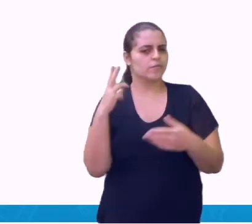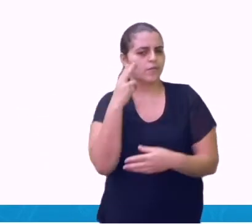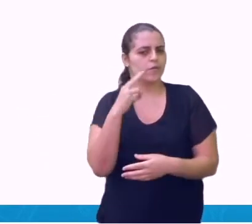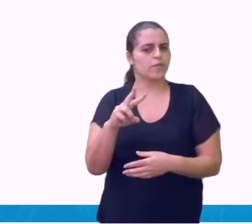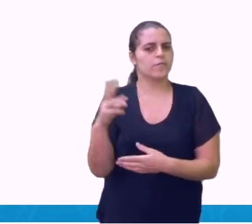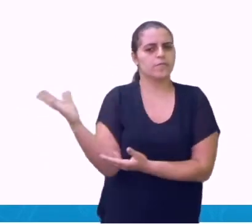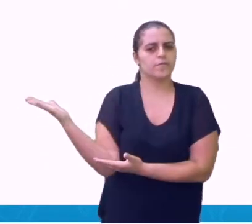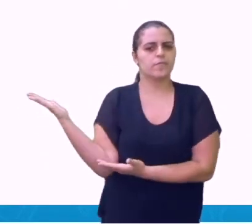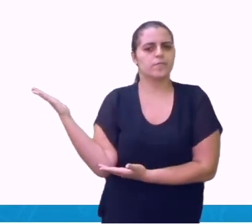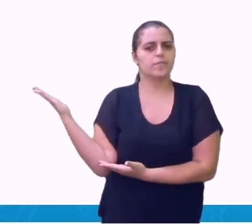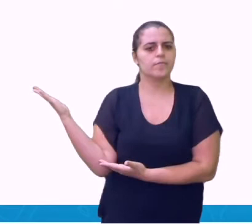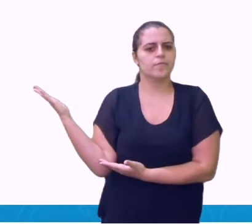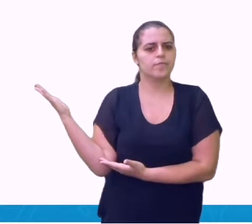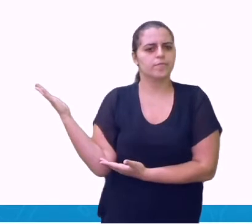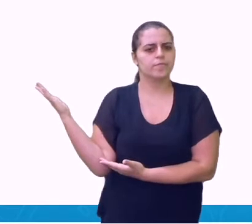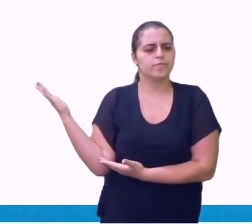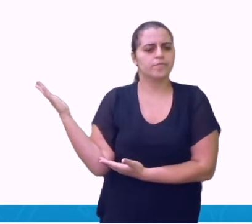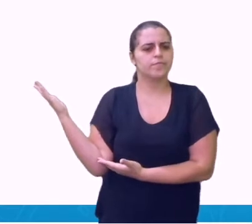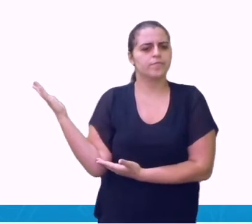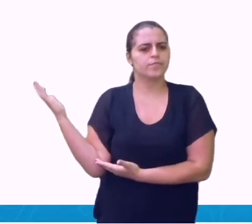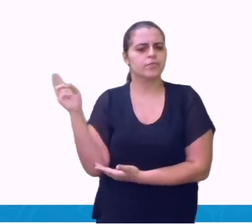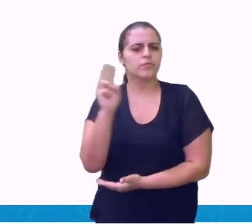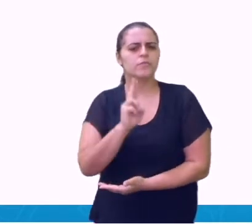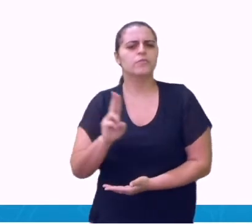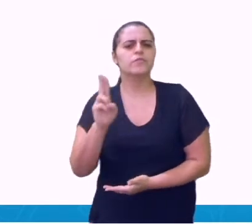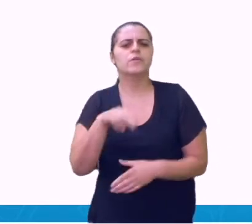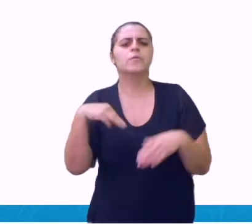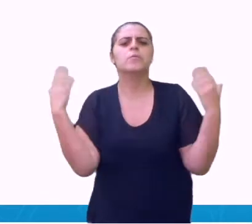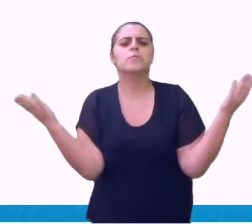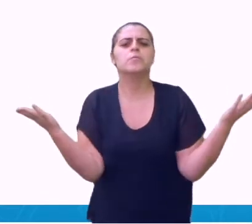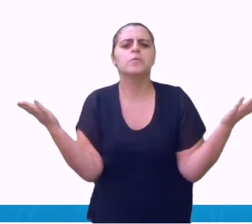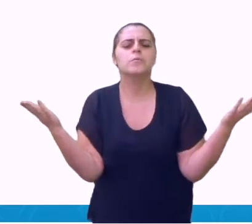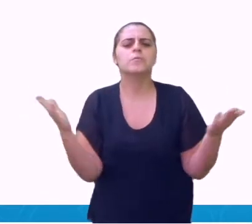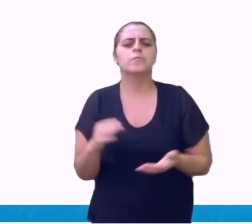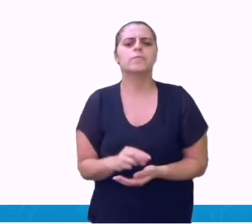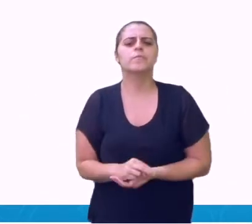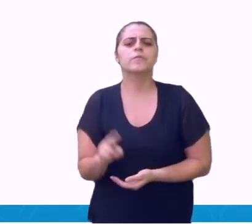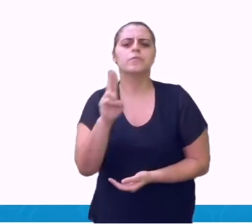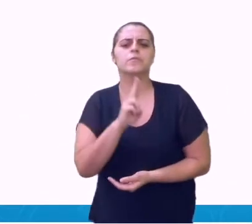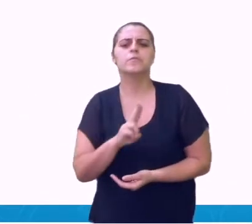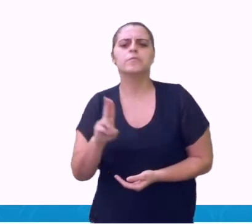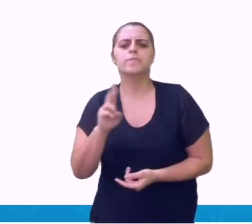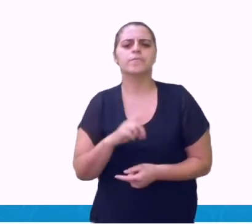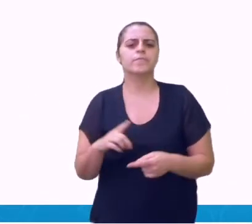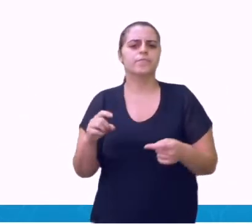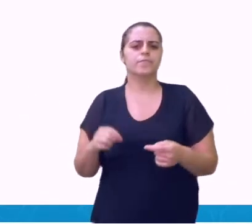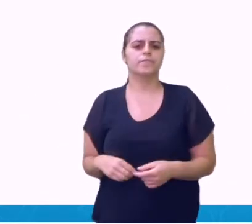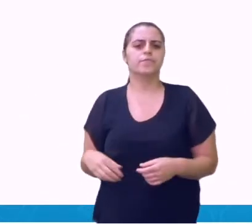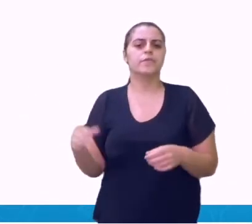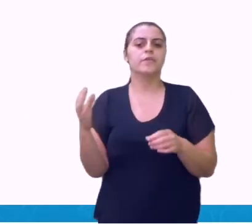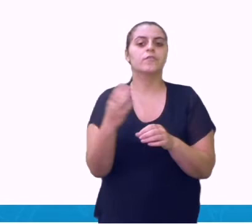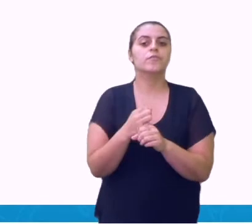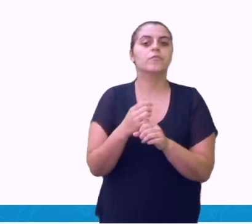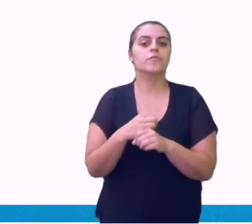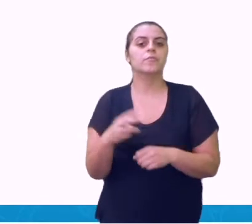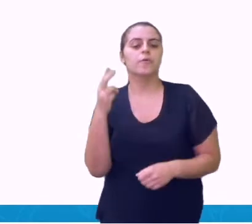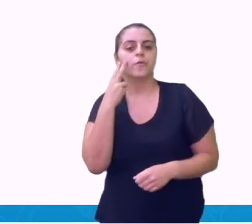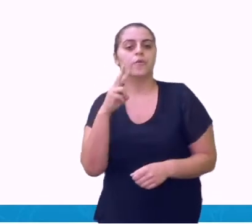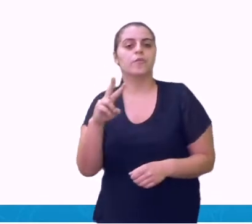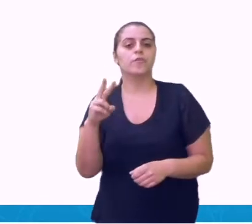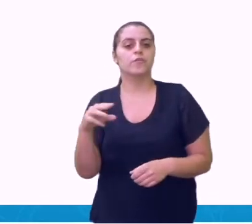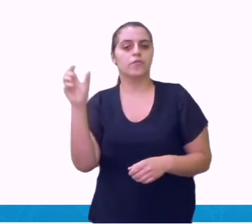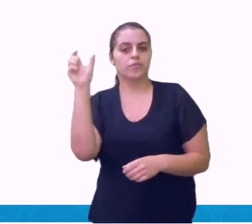problema. Desta forma aqui, eu utilizei qual? Eu utilizei o cálculo, não é isso? Olha,